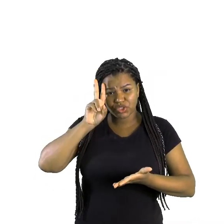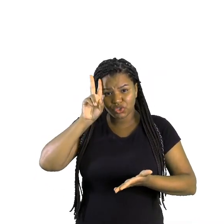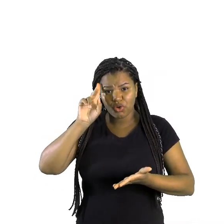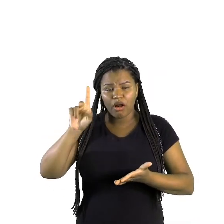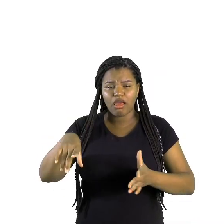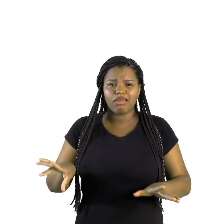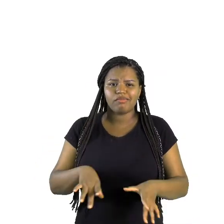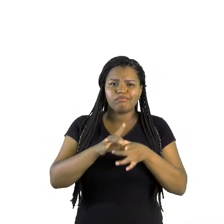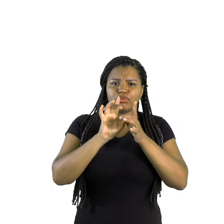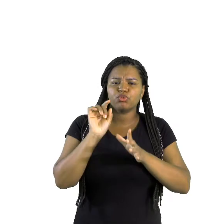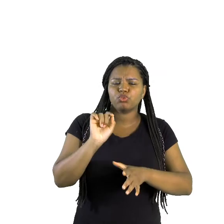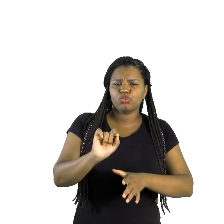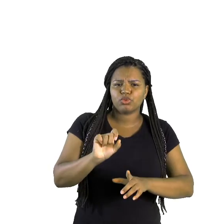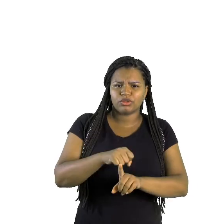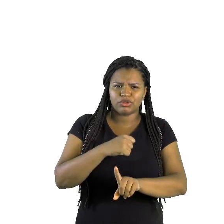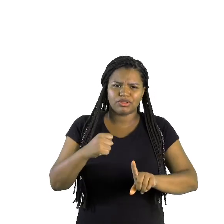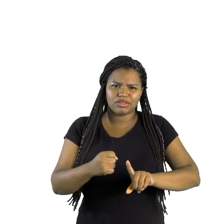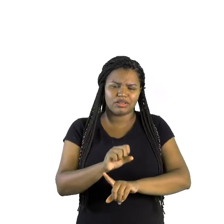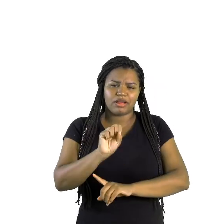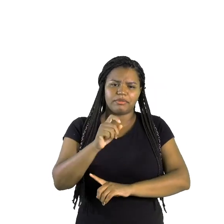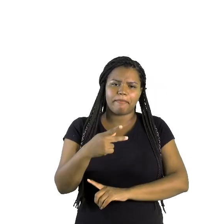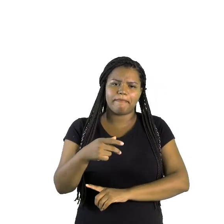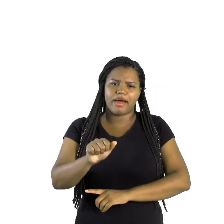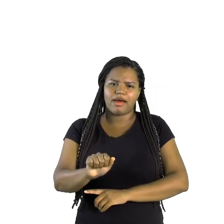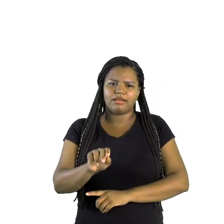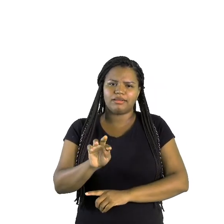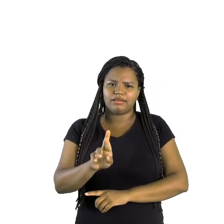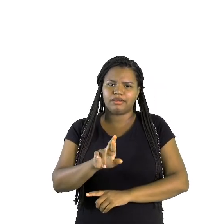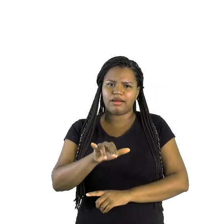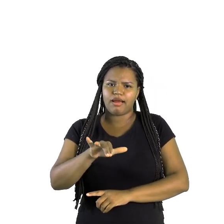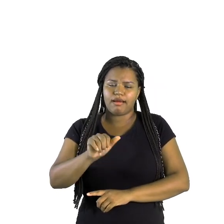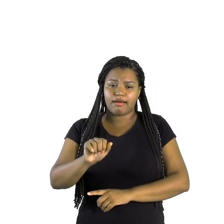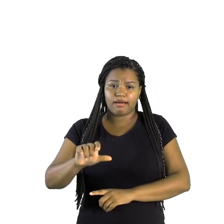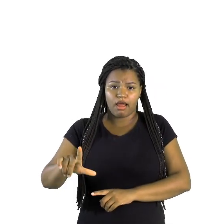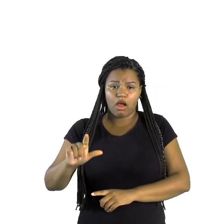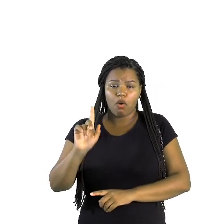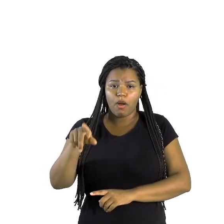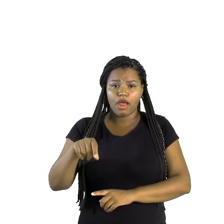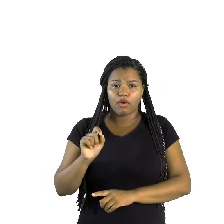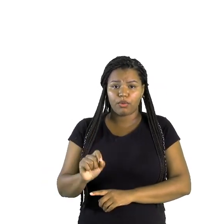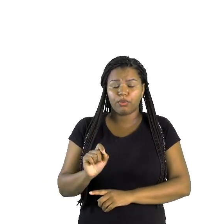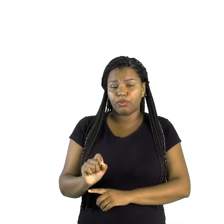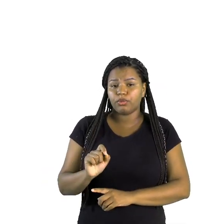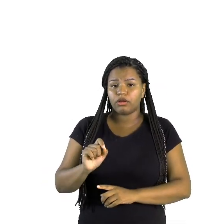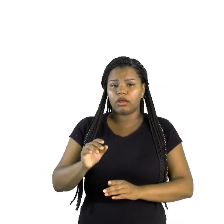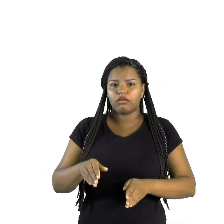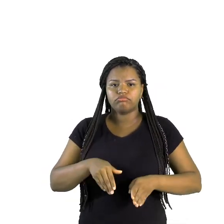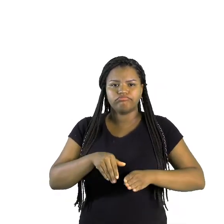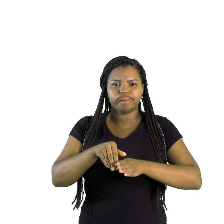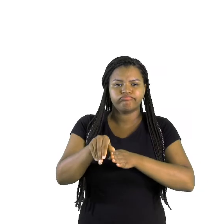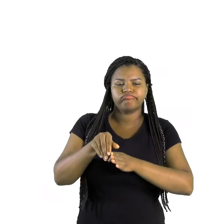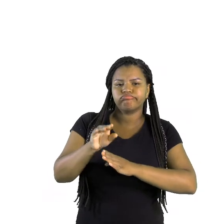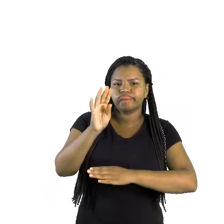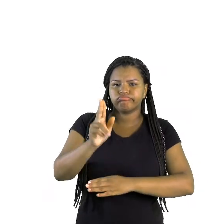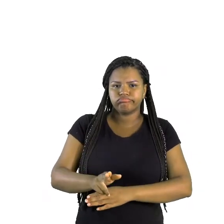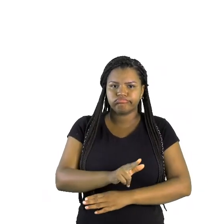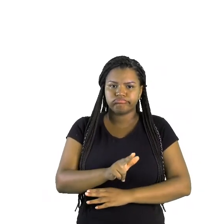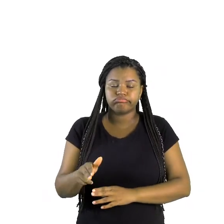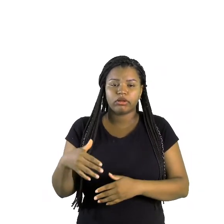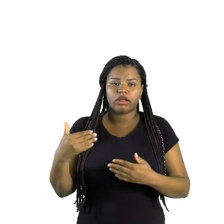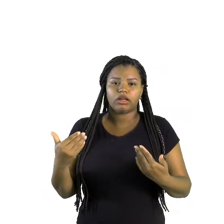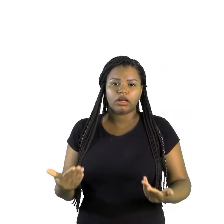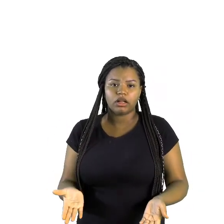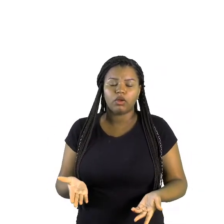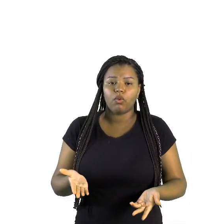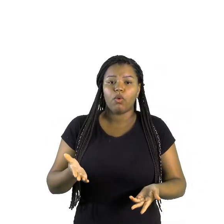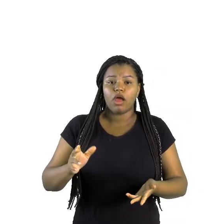que é uma sociedade patriarcal? Aquela conduzida pelo pai. E a sociedade medieval era essa sociedade patriarcal,